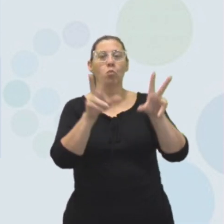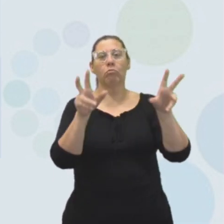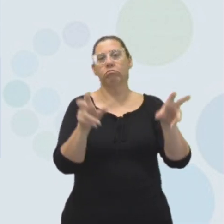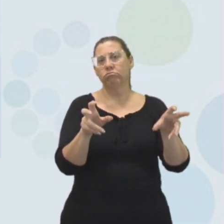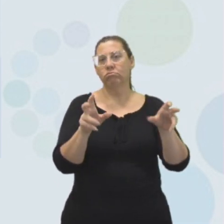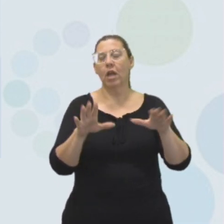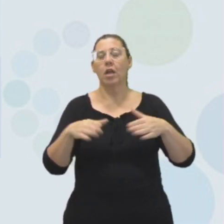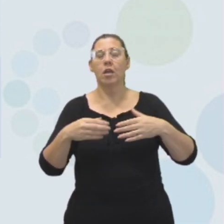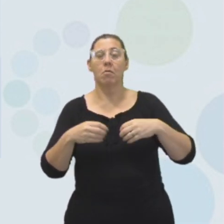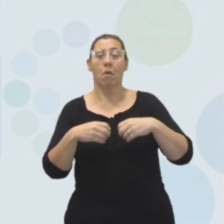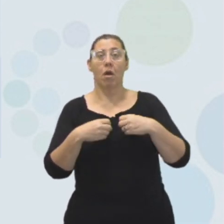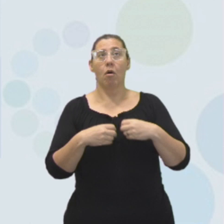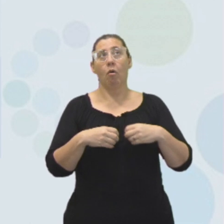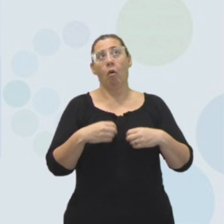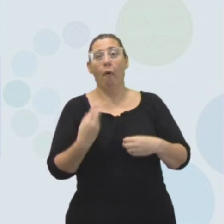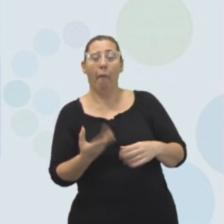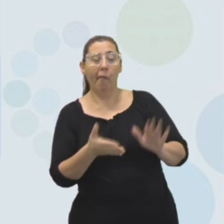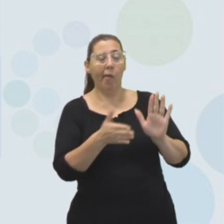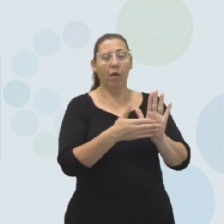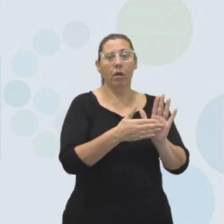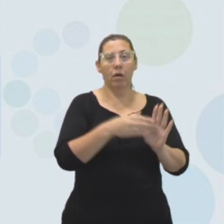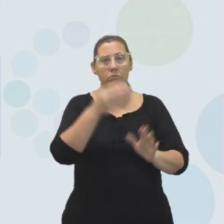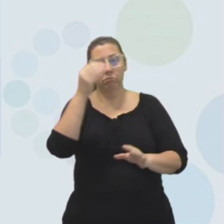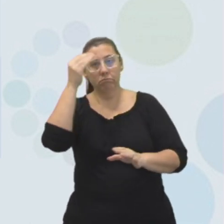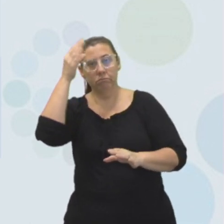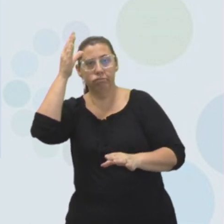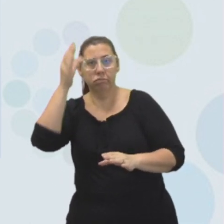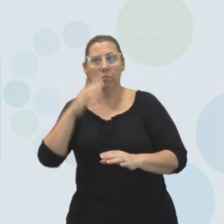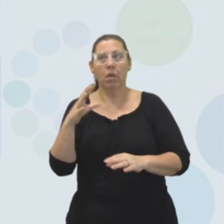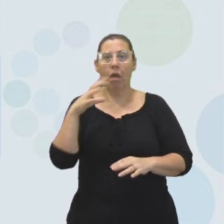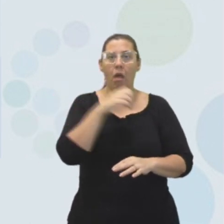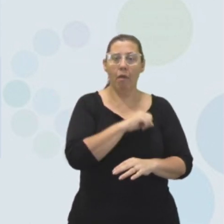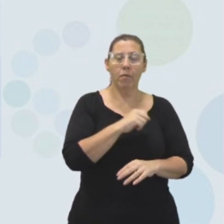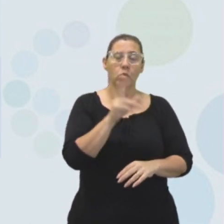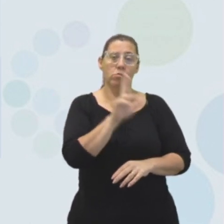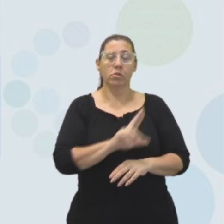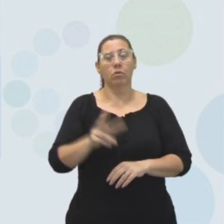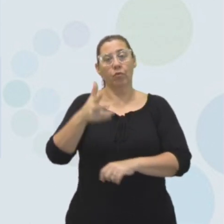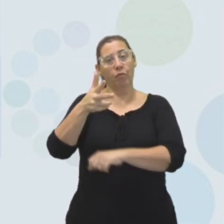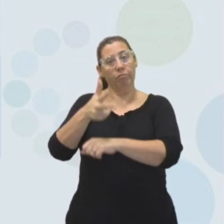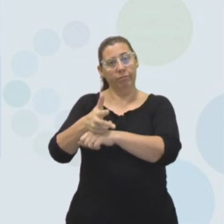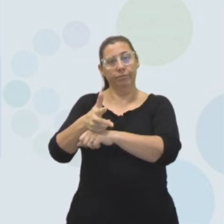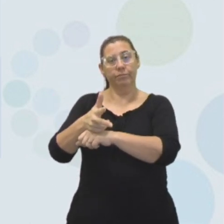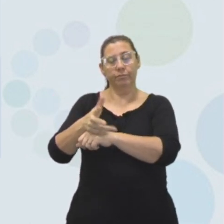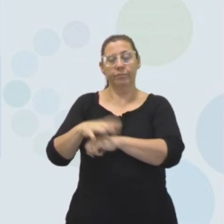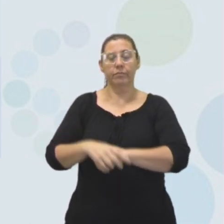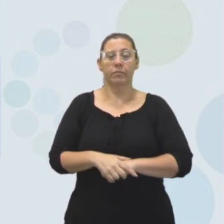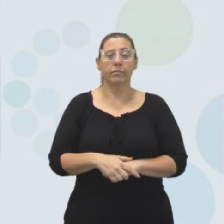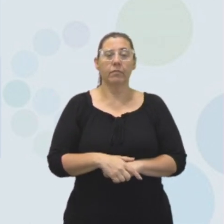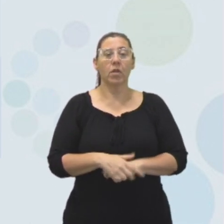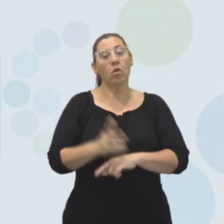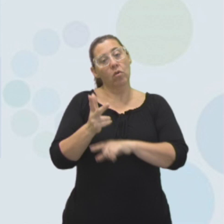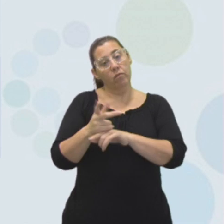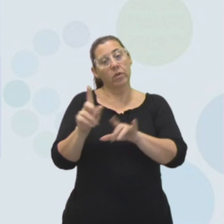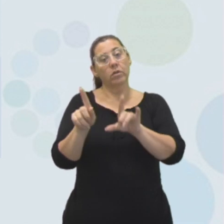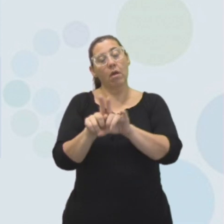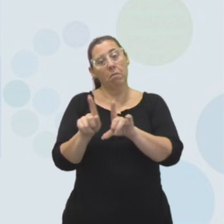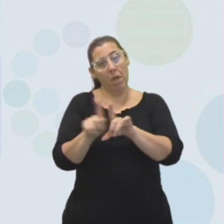também trabalhar uma proposta de conhecimentos prévios por meio de vídeos. Um vídeo também